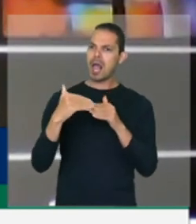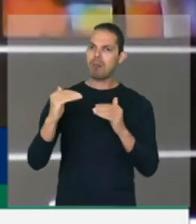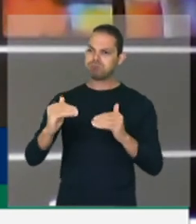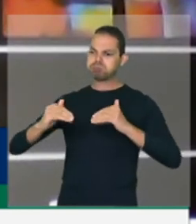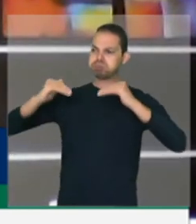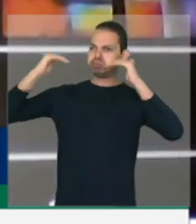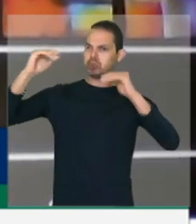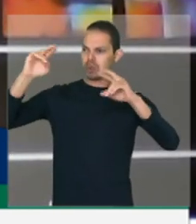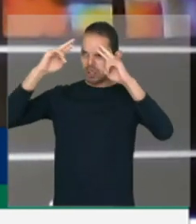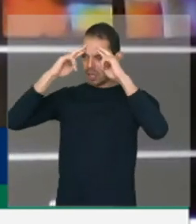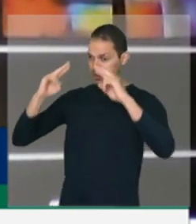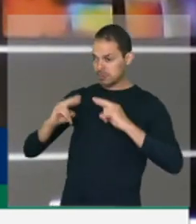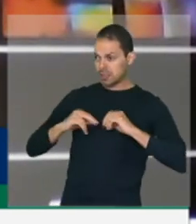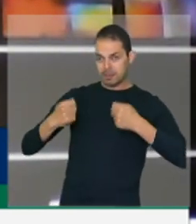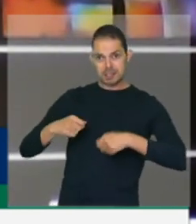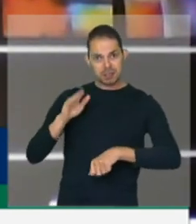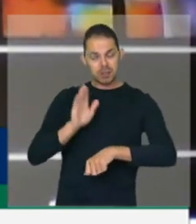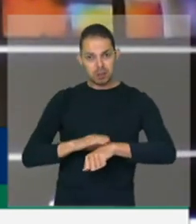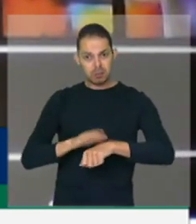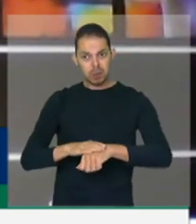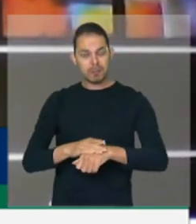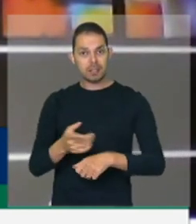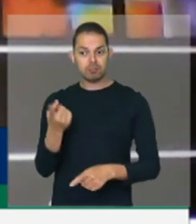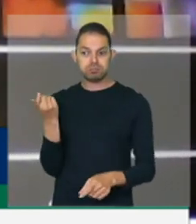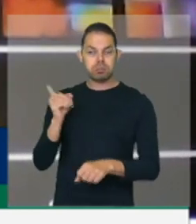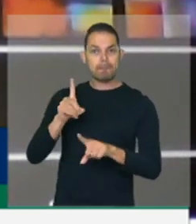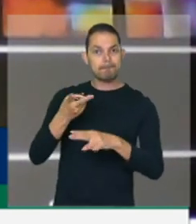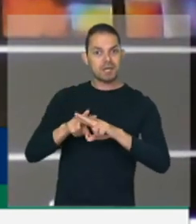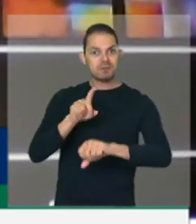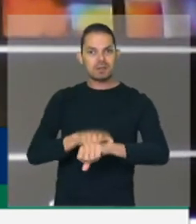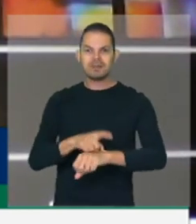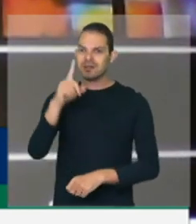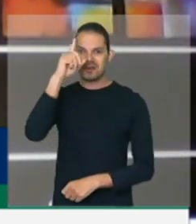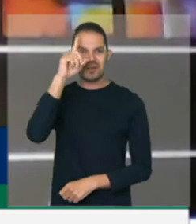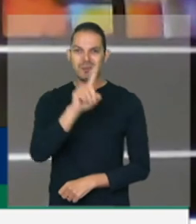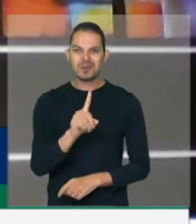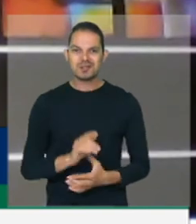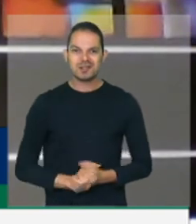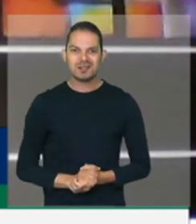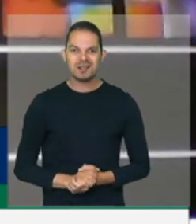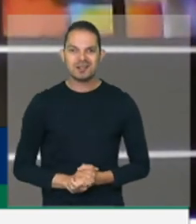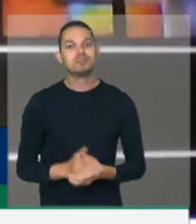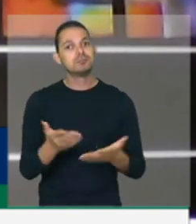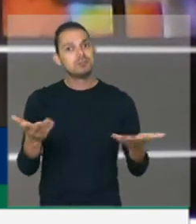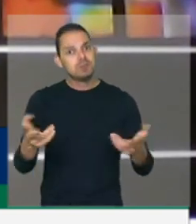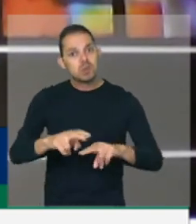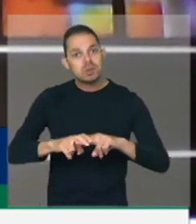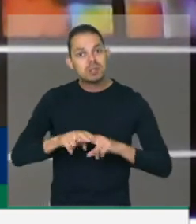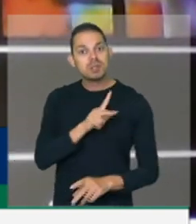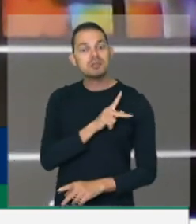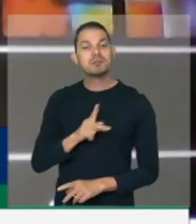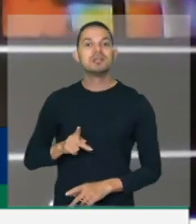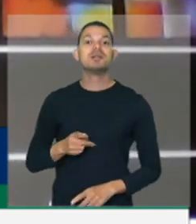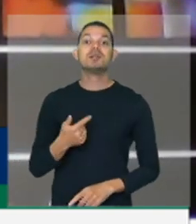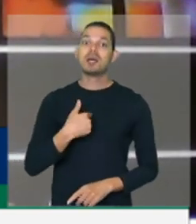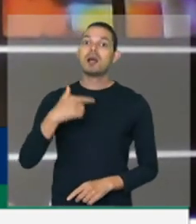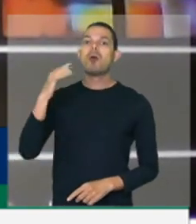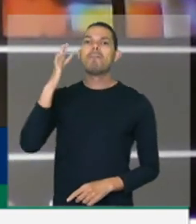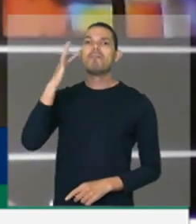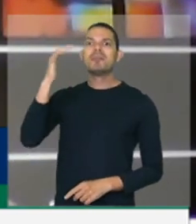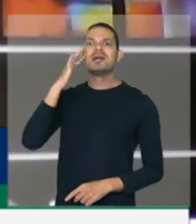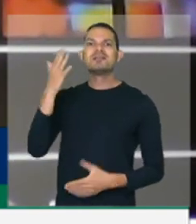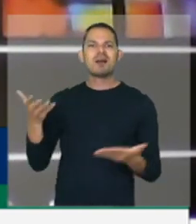autoridade respeitada no momento em que era preso em flagrante? Não pensou. Por isso, senhor presidente, eu penso que esta não